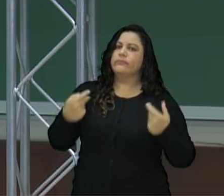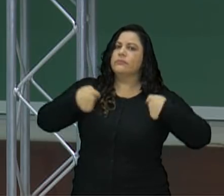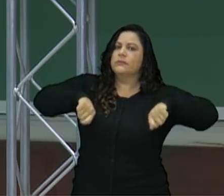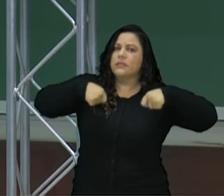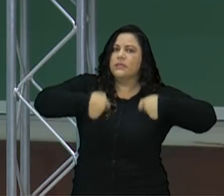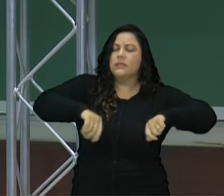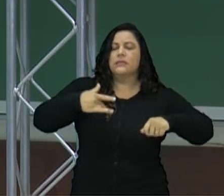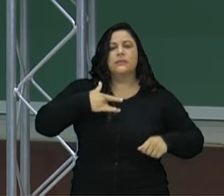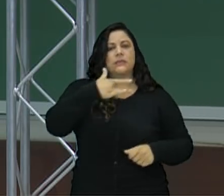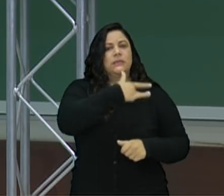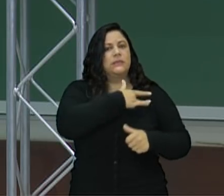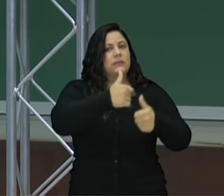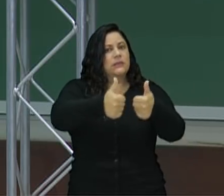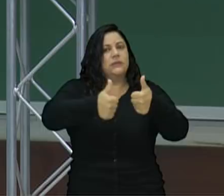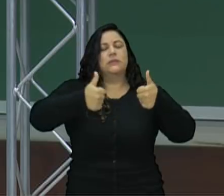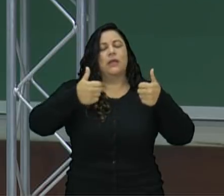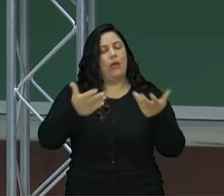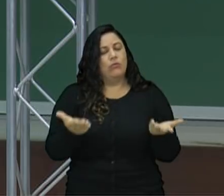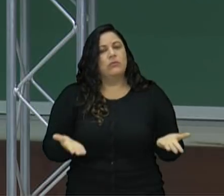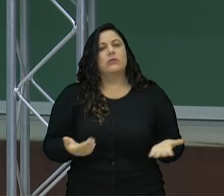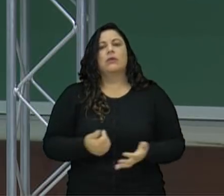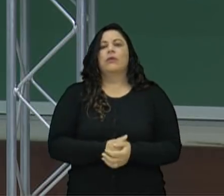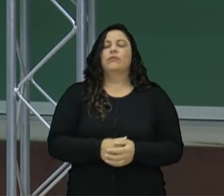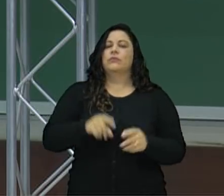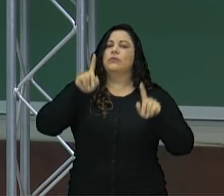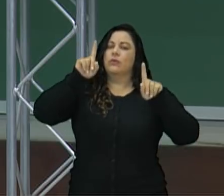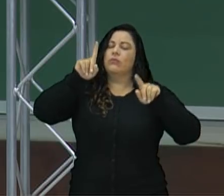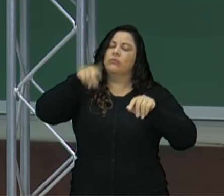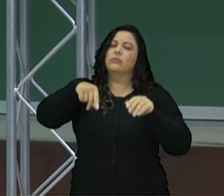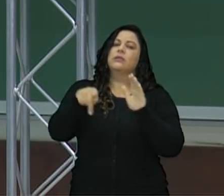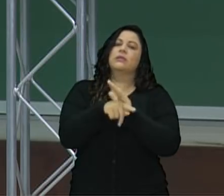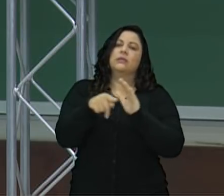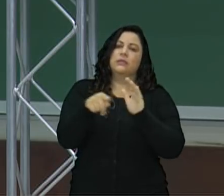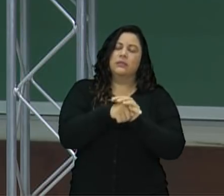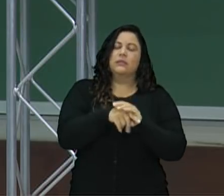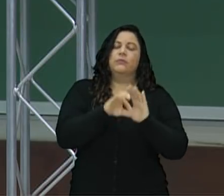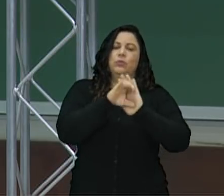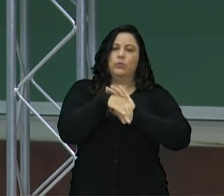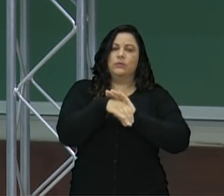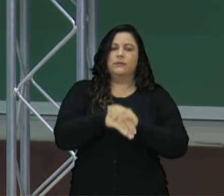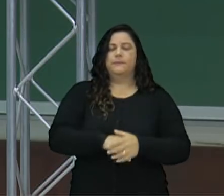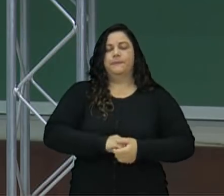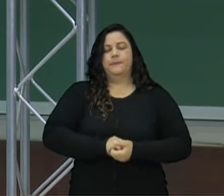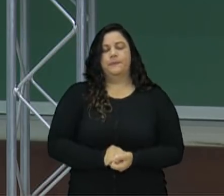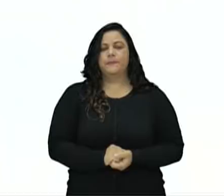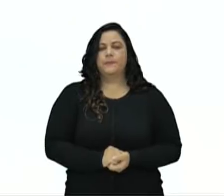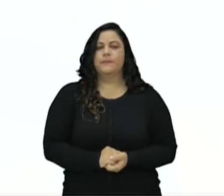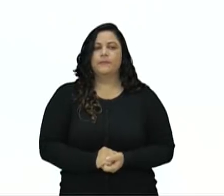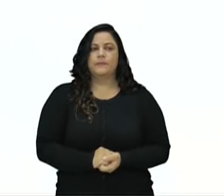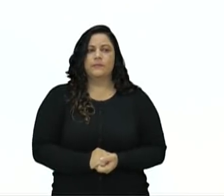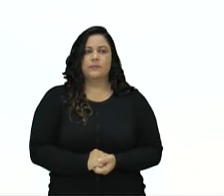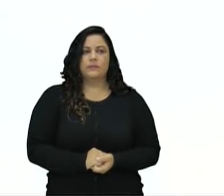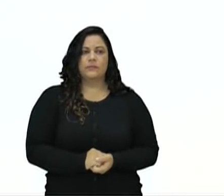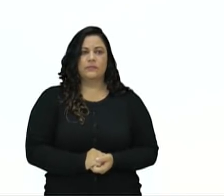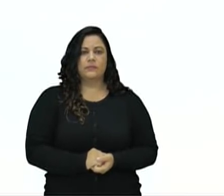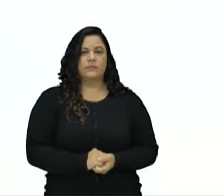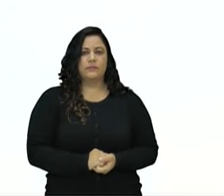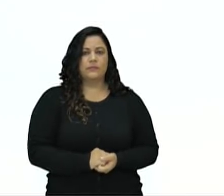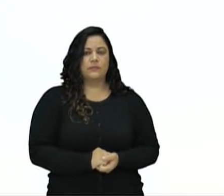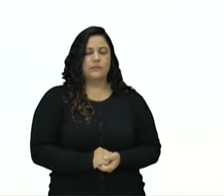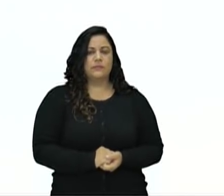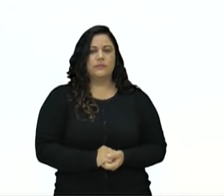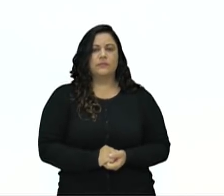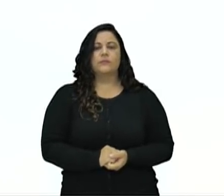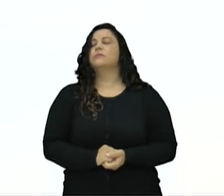esse conceito de ortorexia que eu trouxe para vocês por curiosidade, certo? Aqui a gente tem